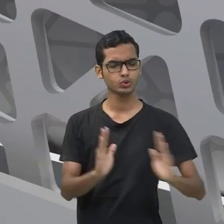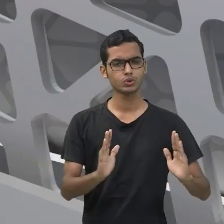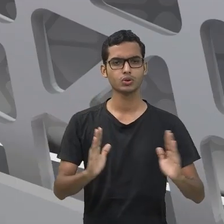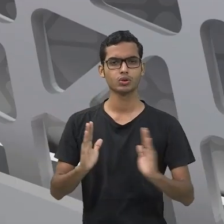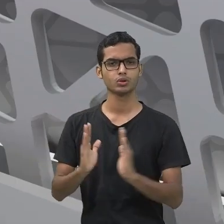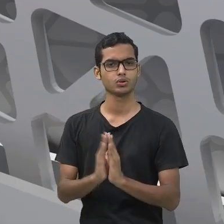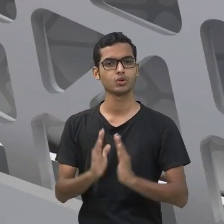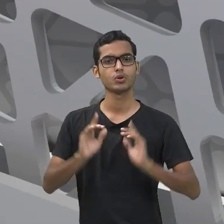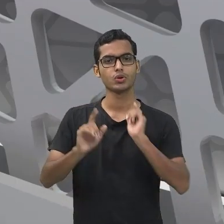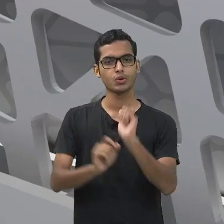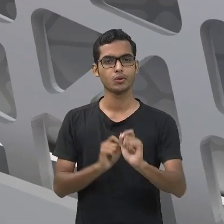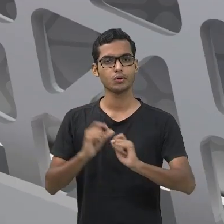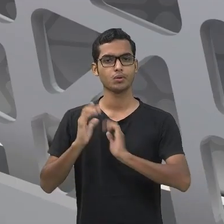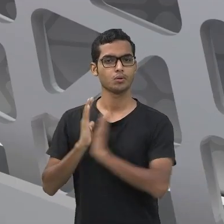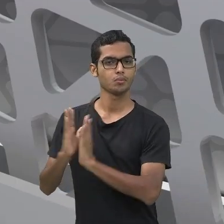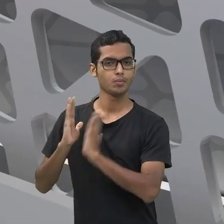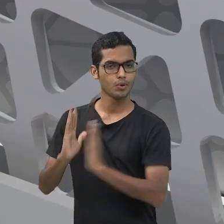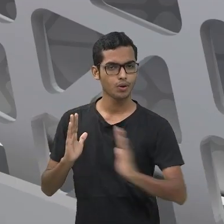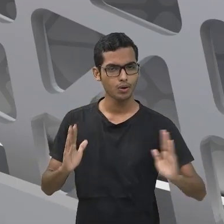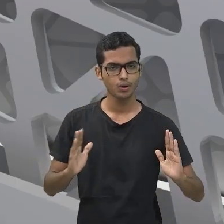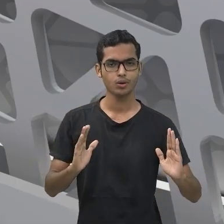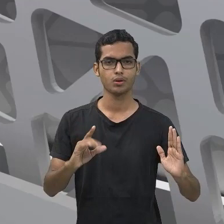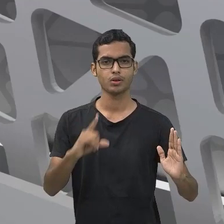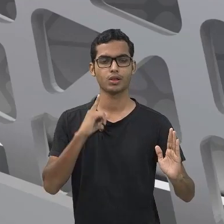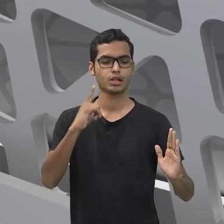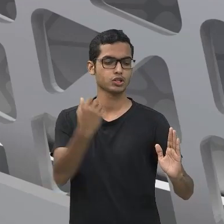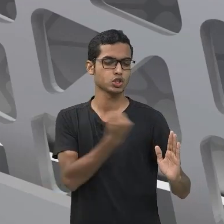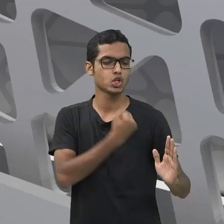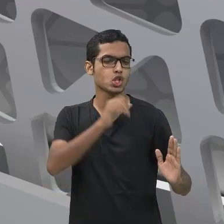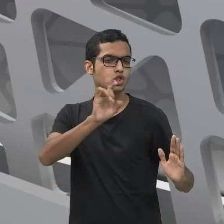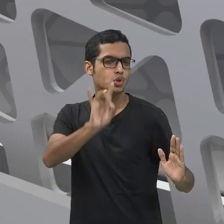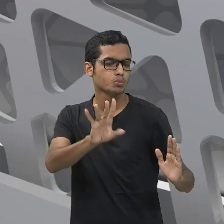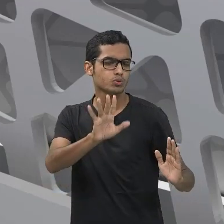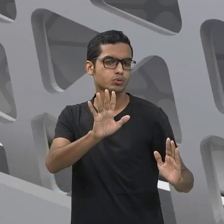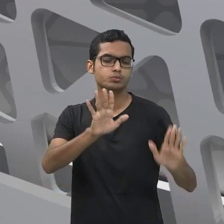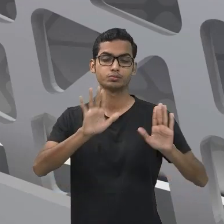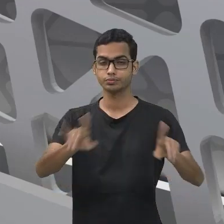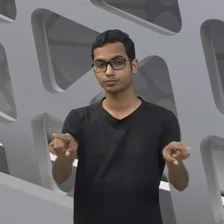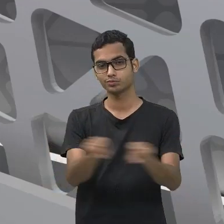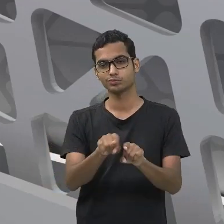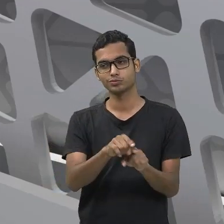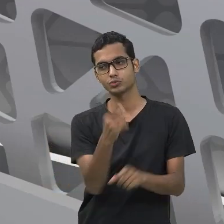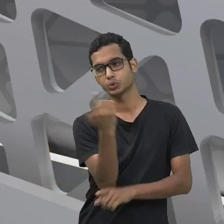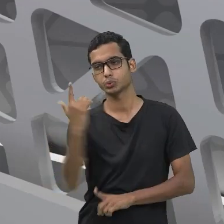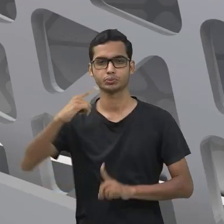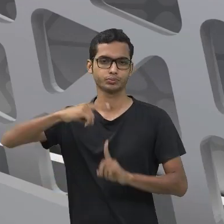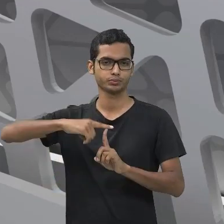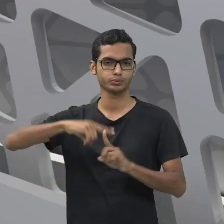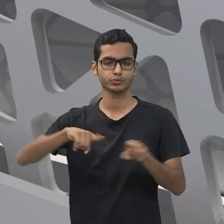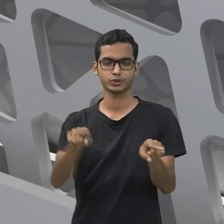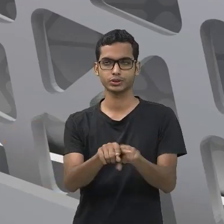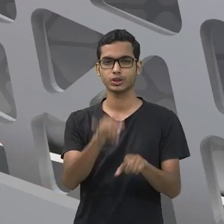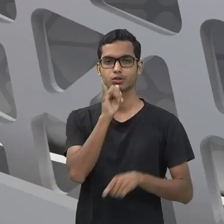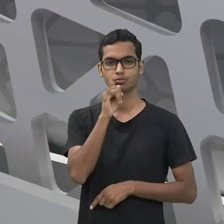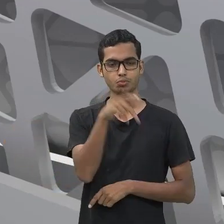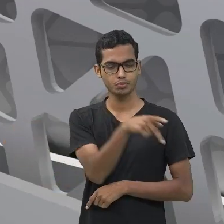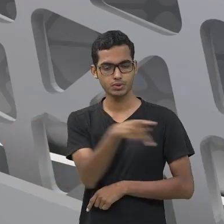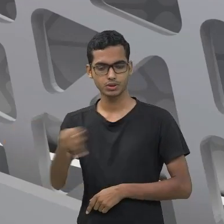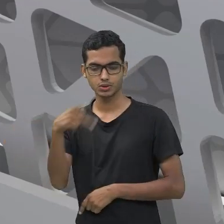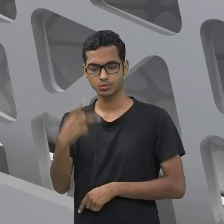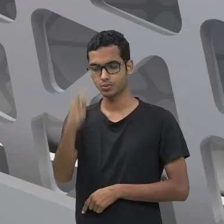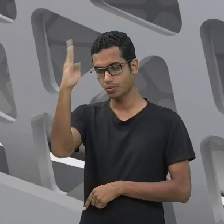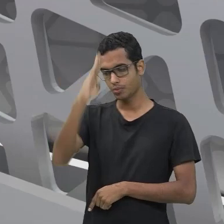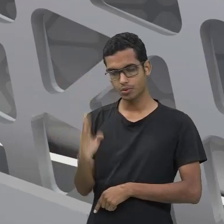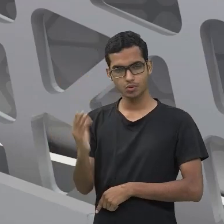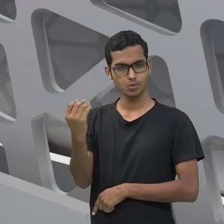são necessariamente sequências que envolvem números. Como a gente viu aí, ó, o dos presidentes do Brasil, não é uma